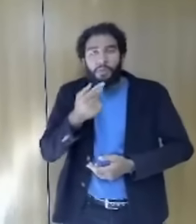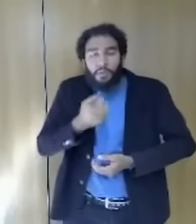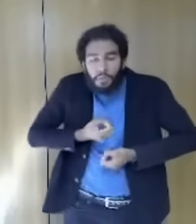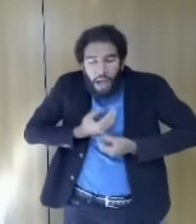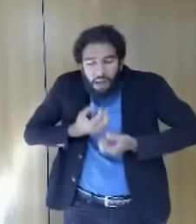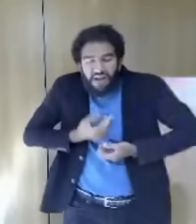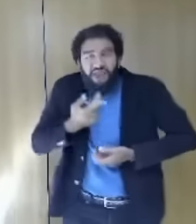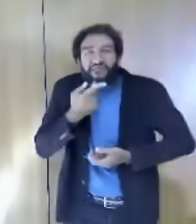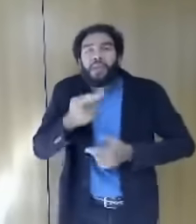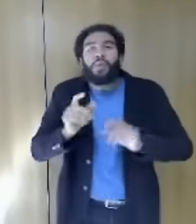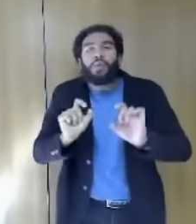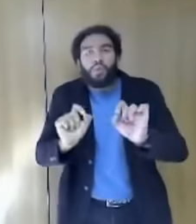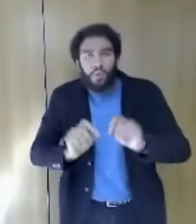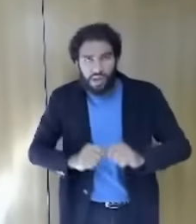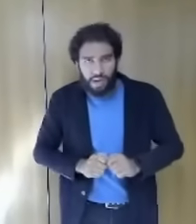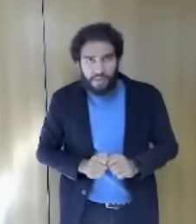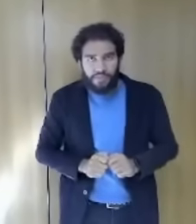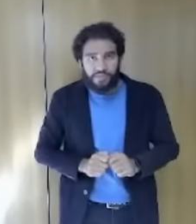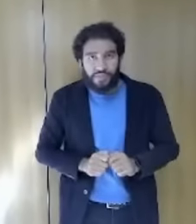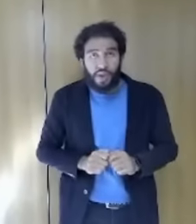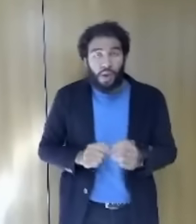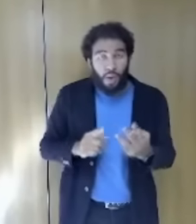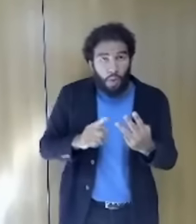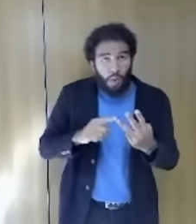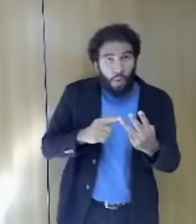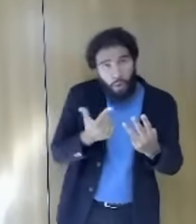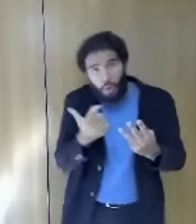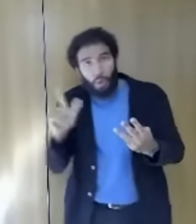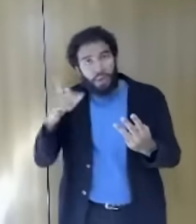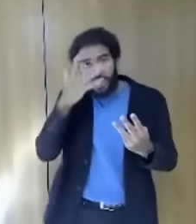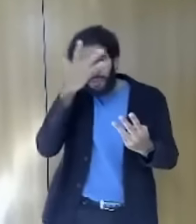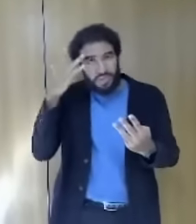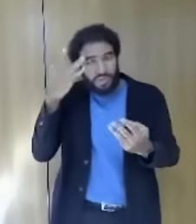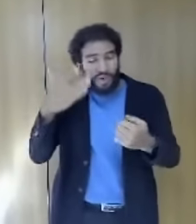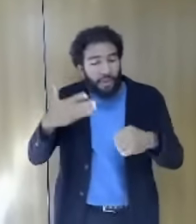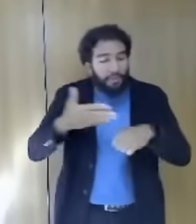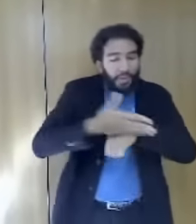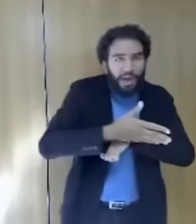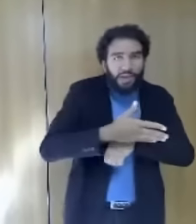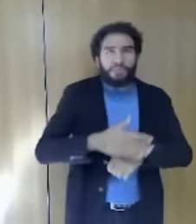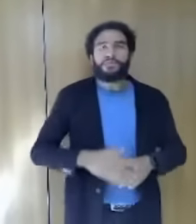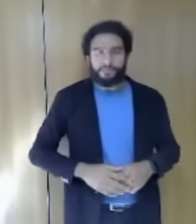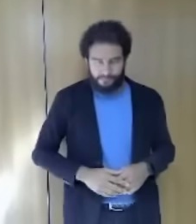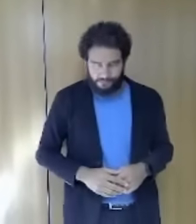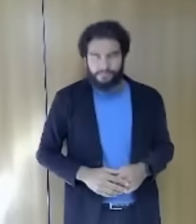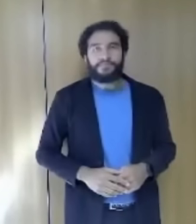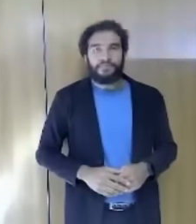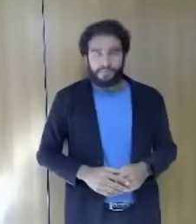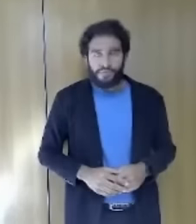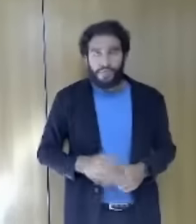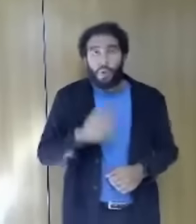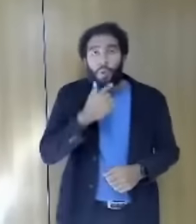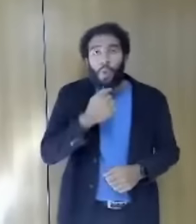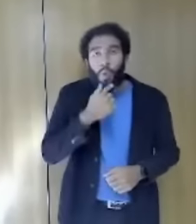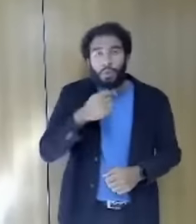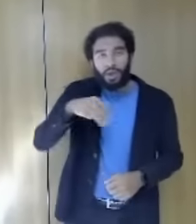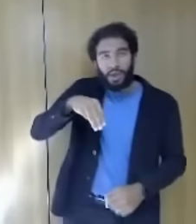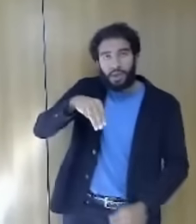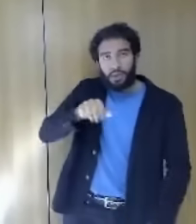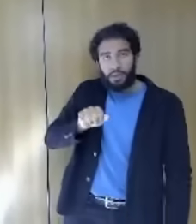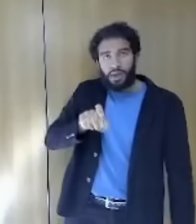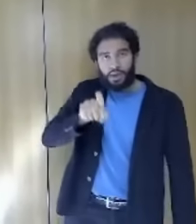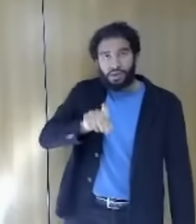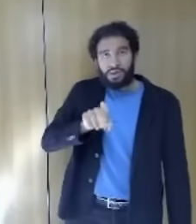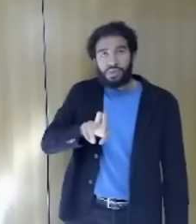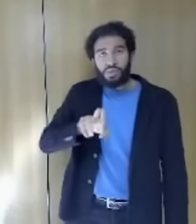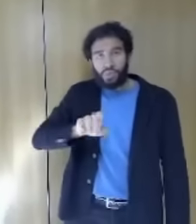a participação de um terceiro indivíduo, que é exatamente o senhor Maxwell,